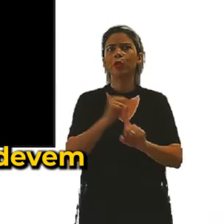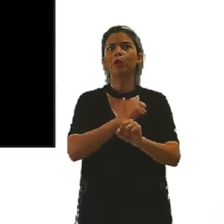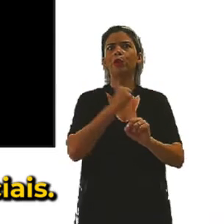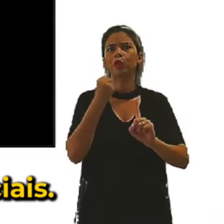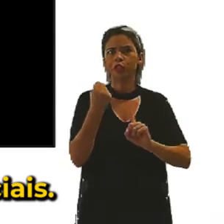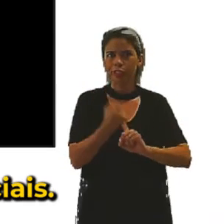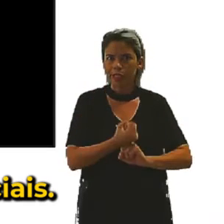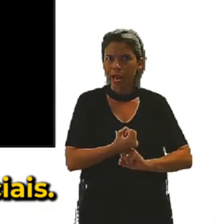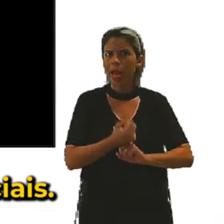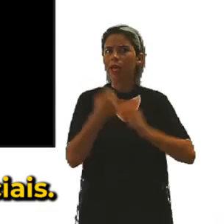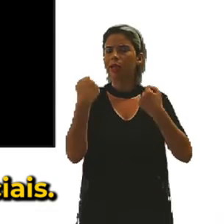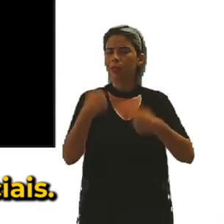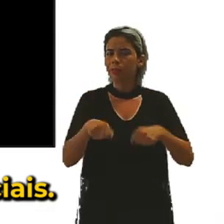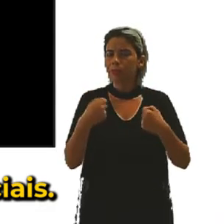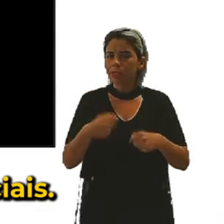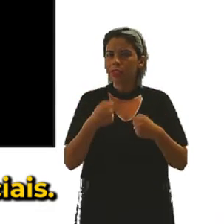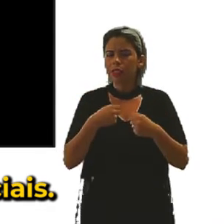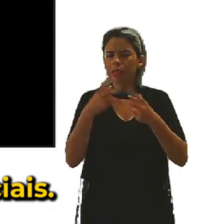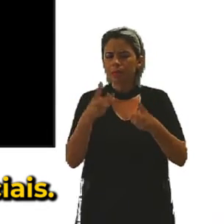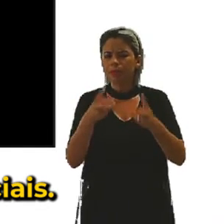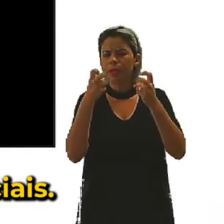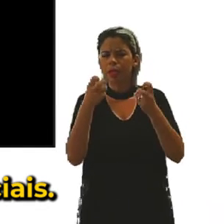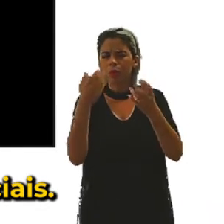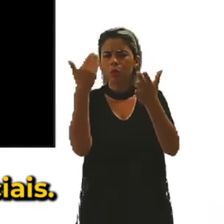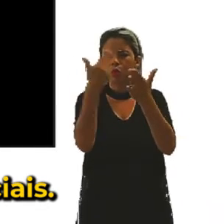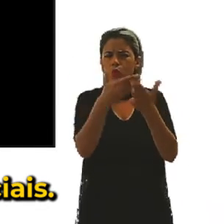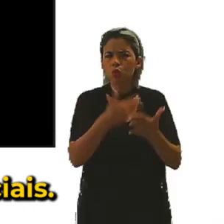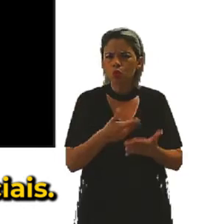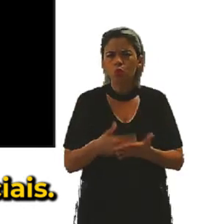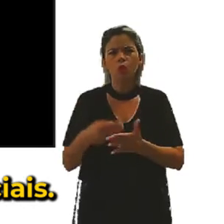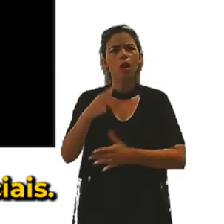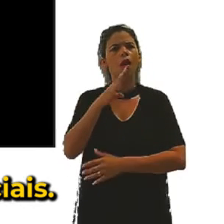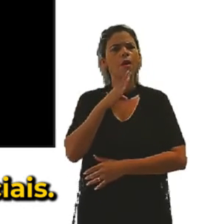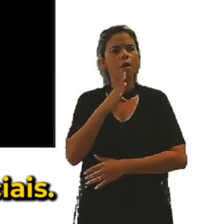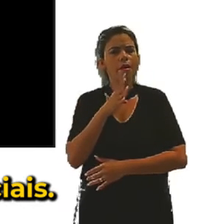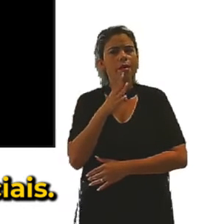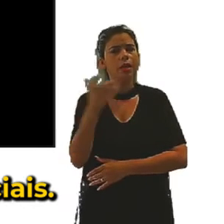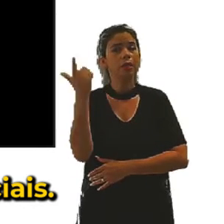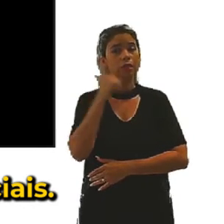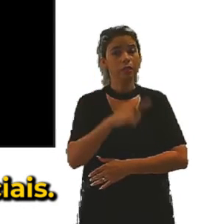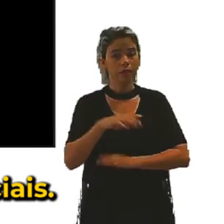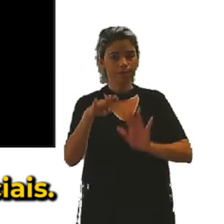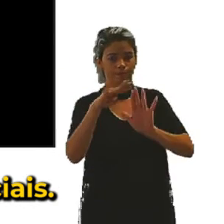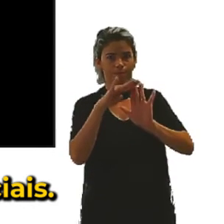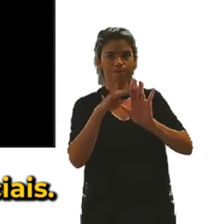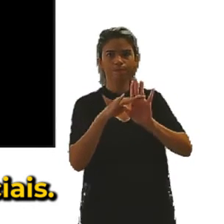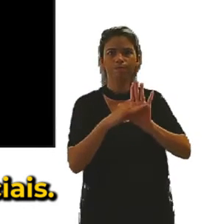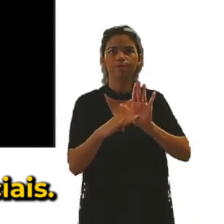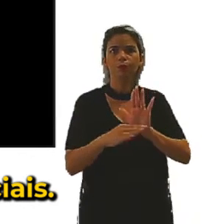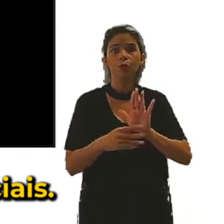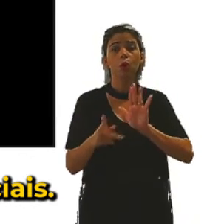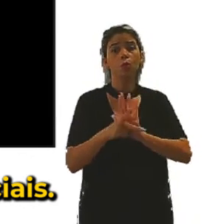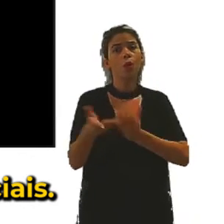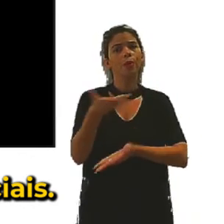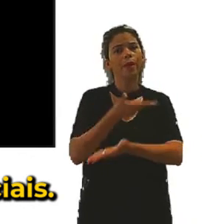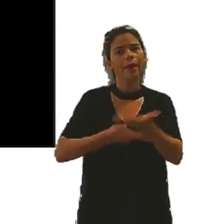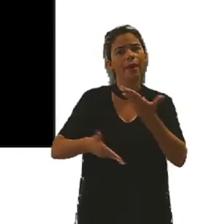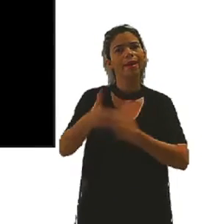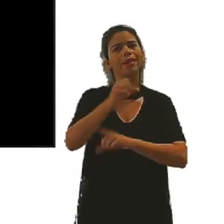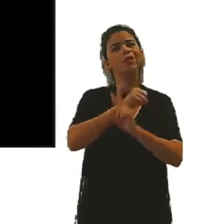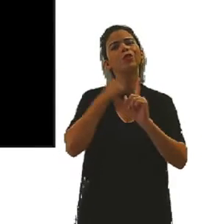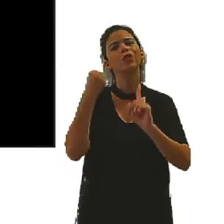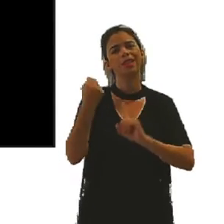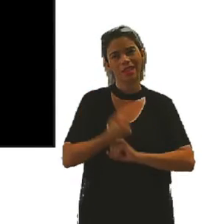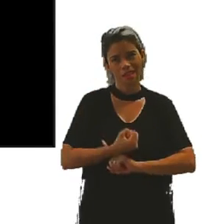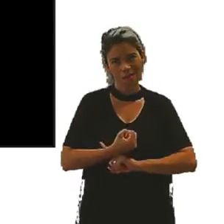ser vistos a partir, então, de determinantes de relações sociais.